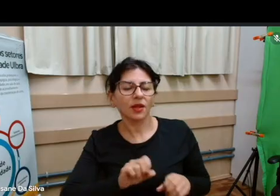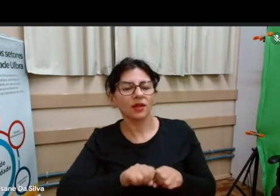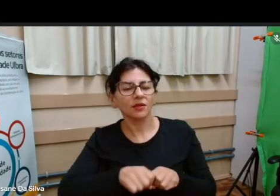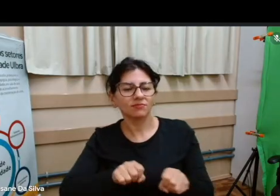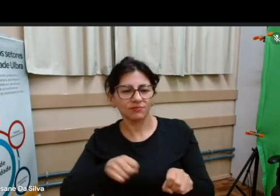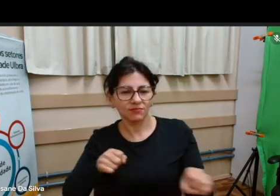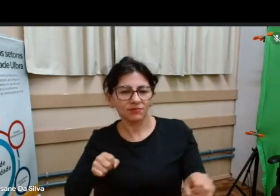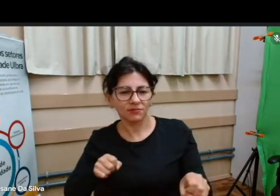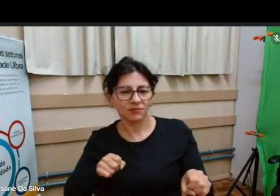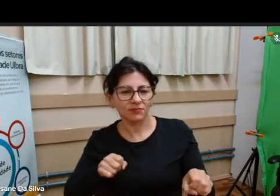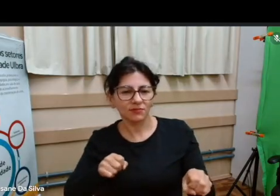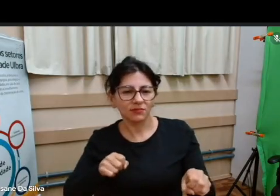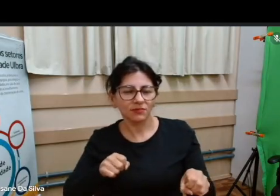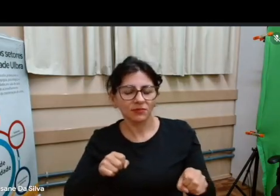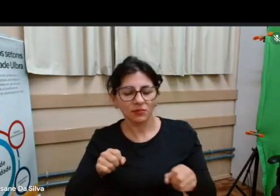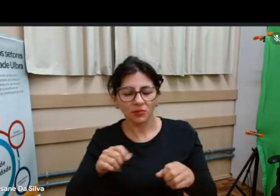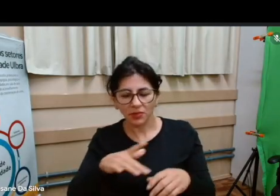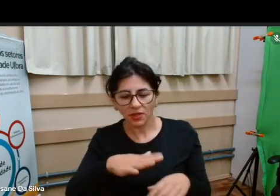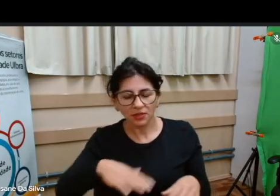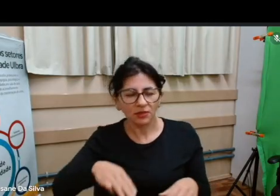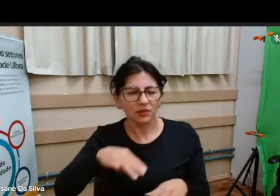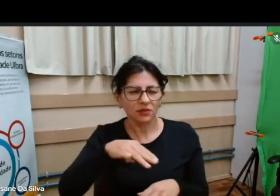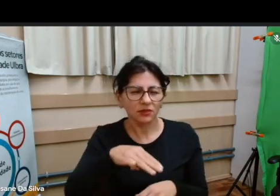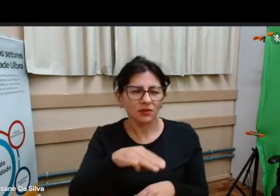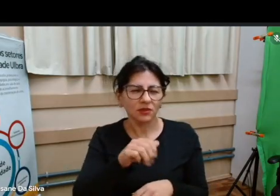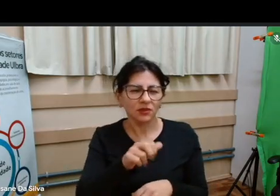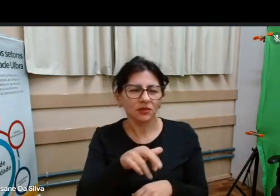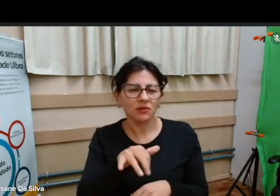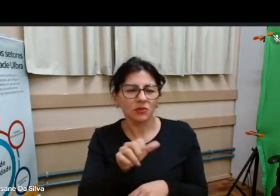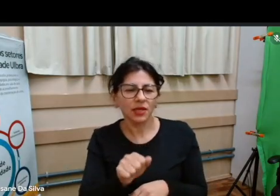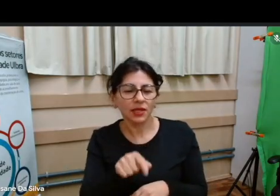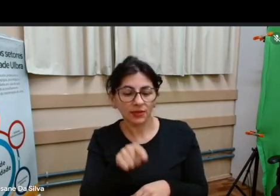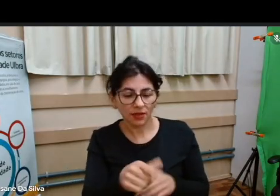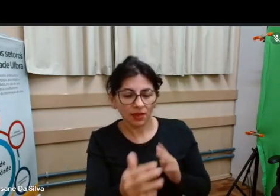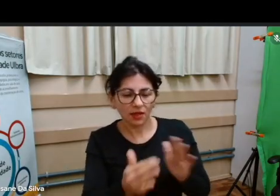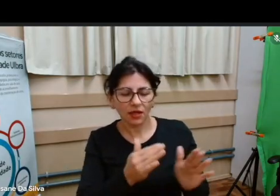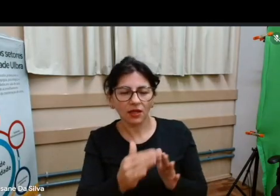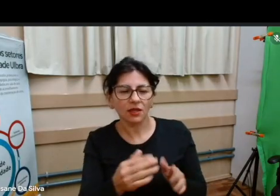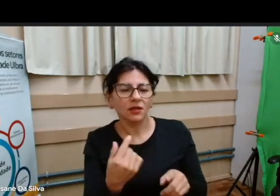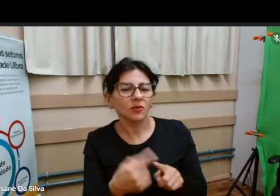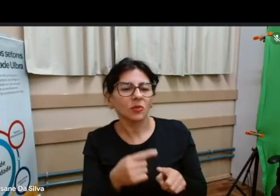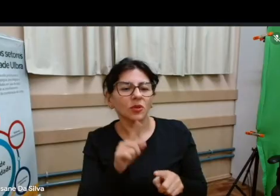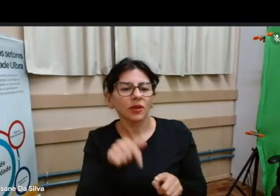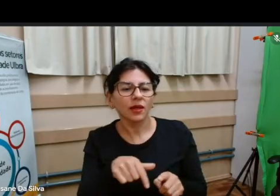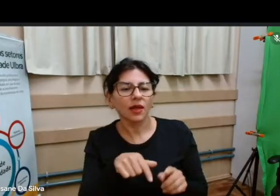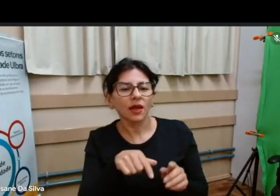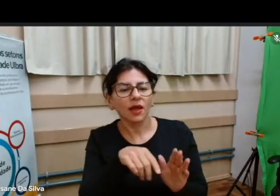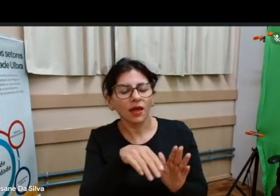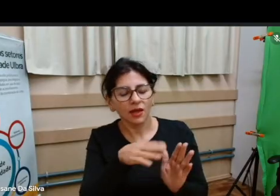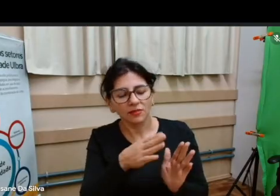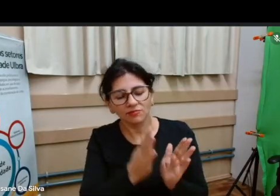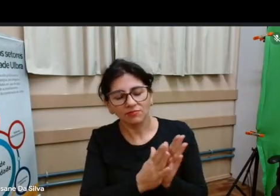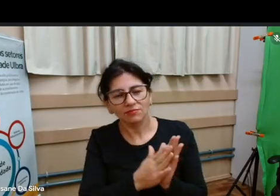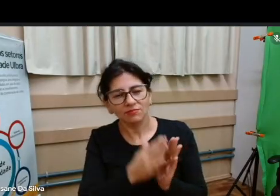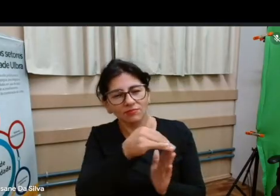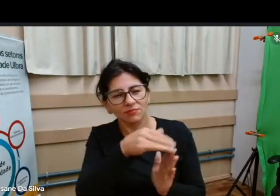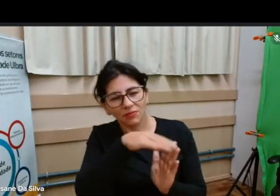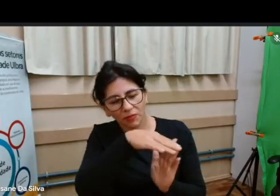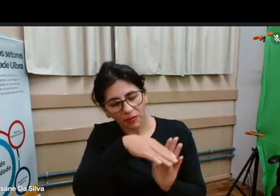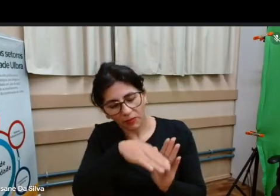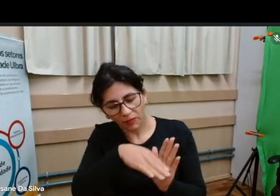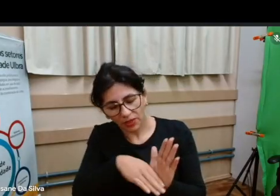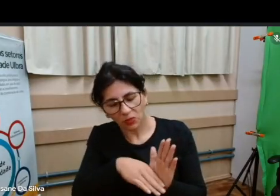para assombro da Marisa na época né porque eram manuais de dança EH escritos